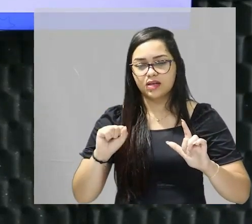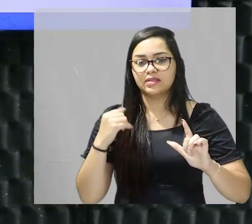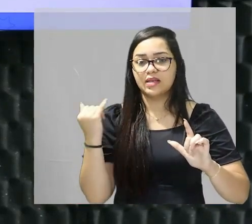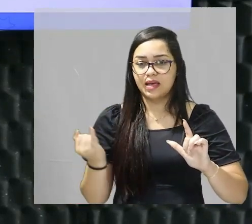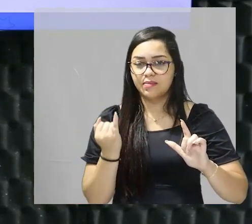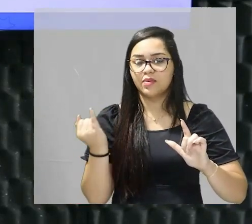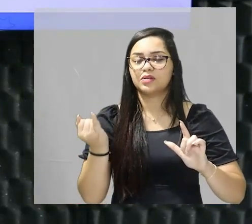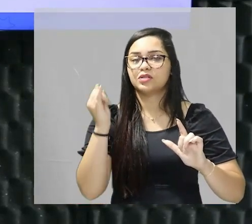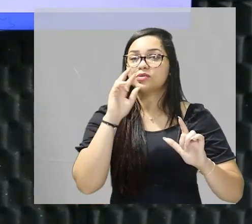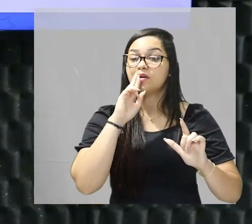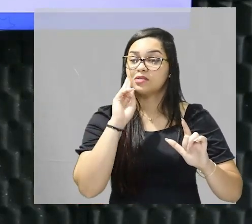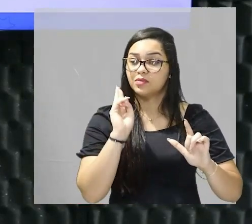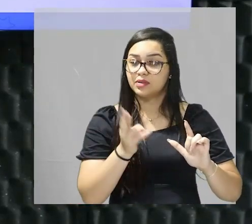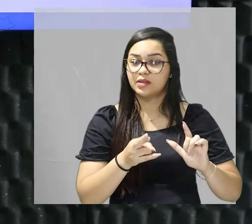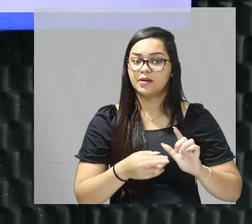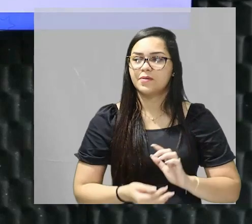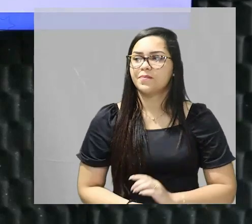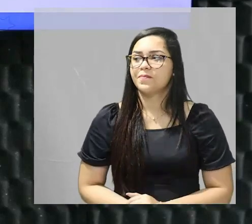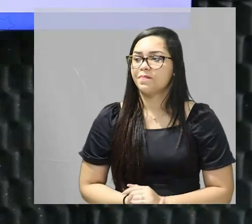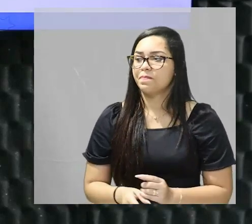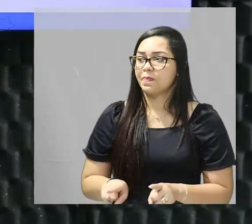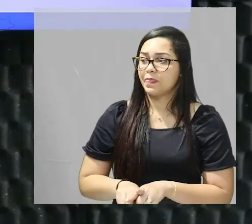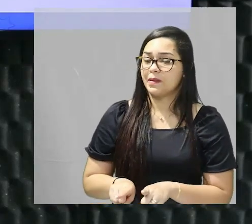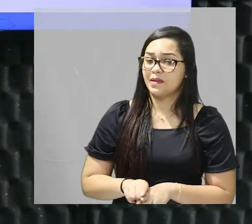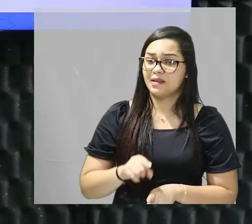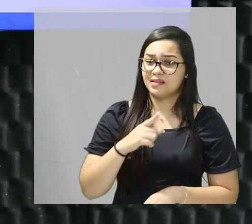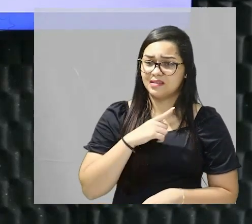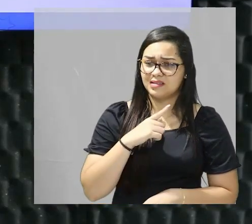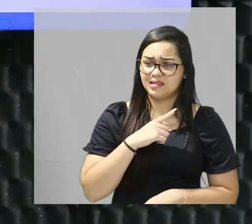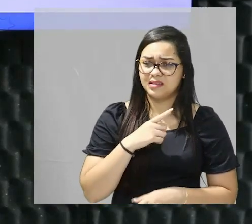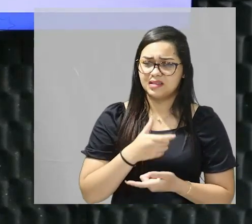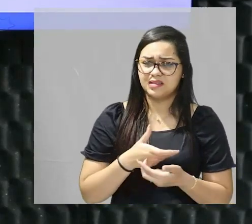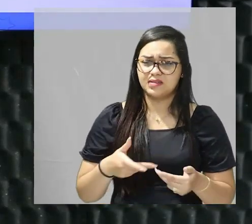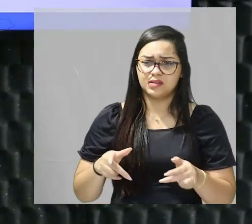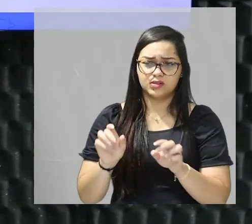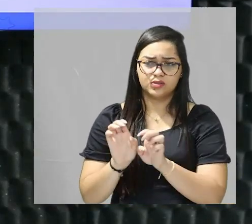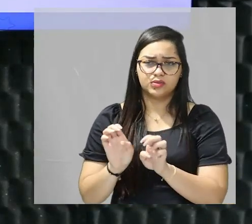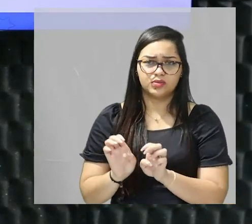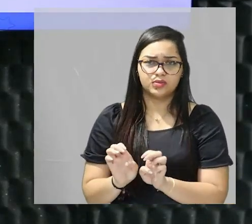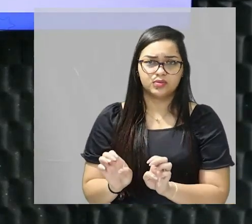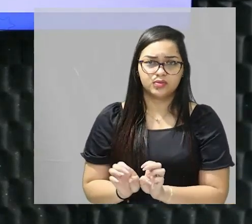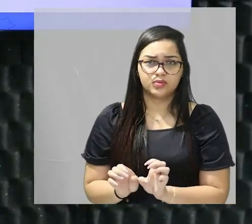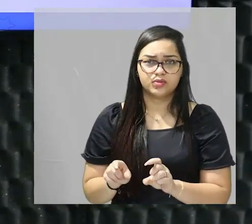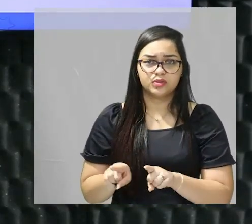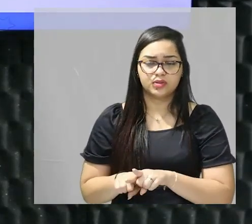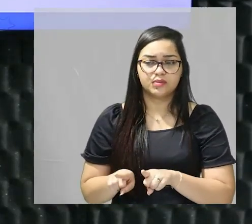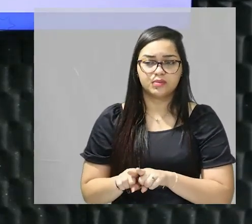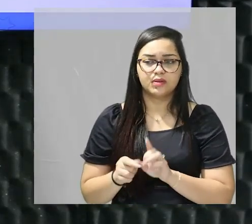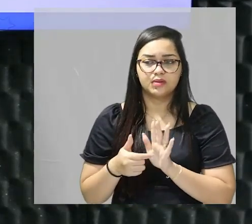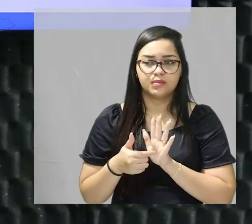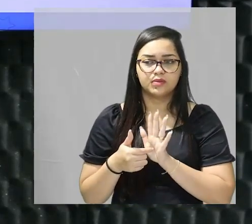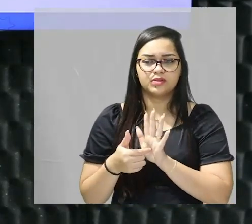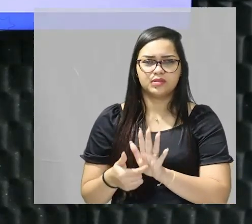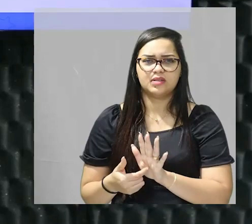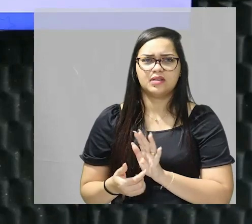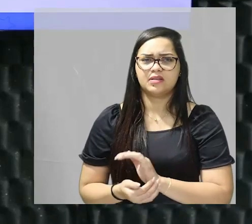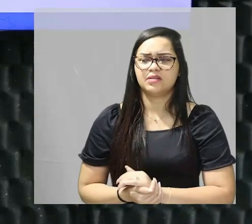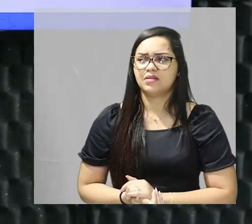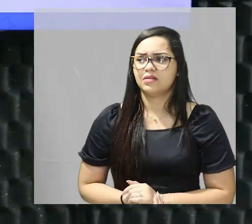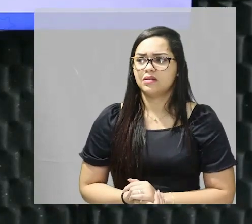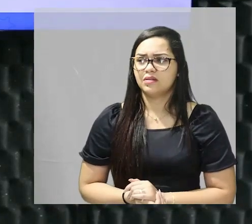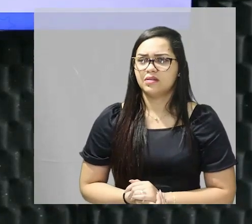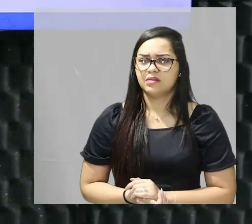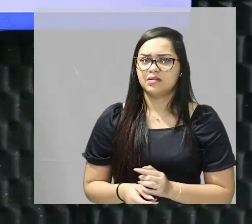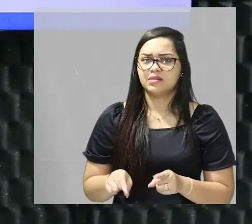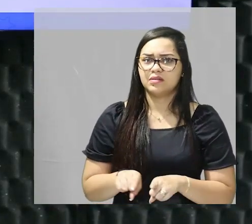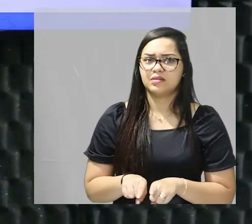a resolução. Produção de óleos voláteis, cujas estruturas estão mostradas a seguir. Então, aqui